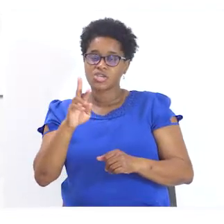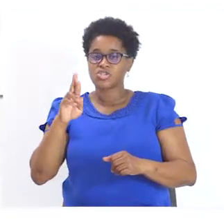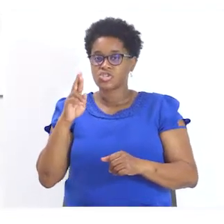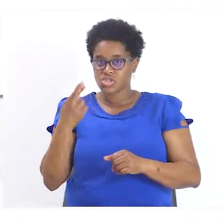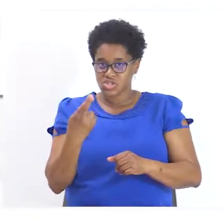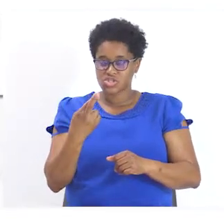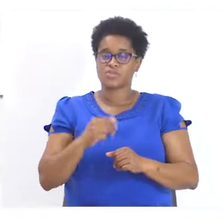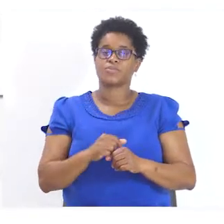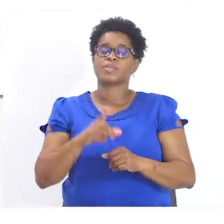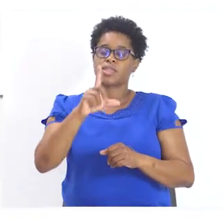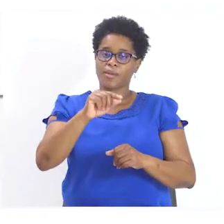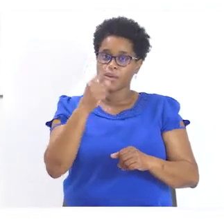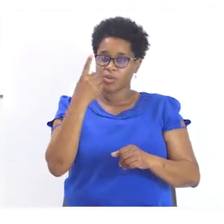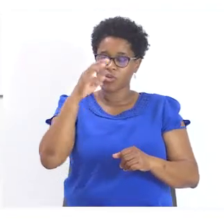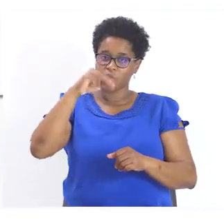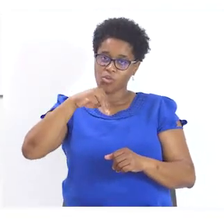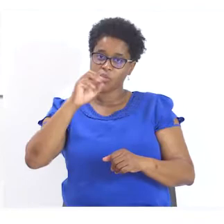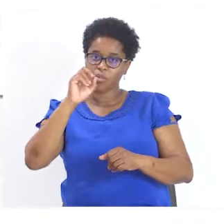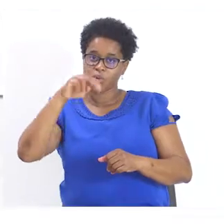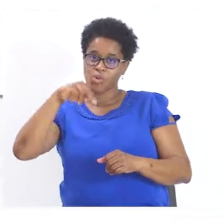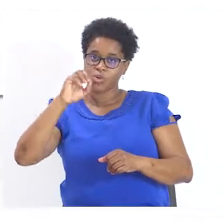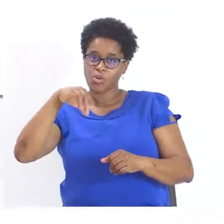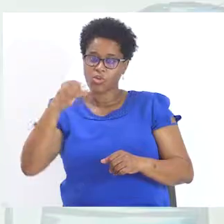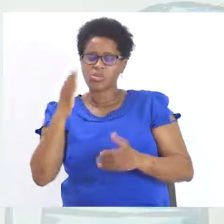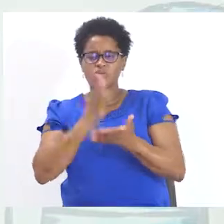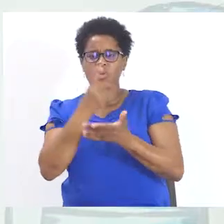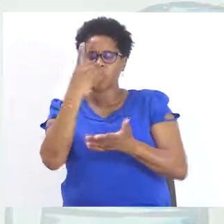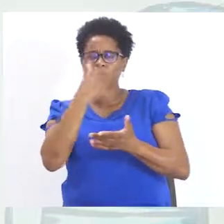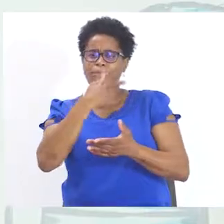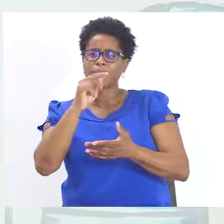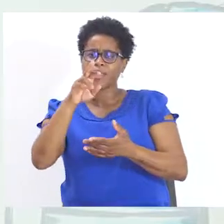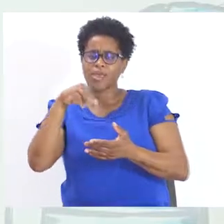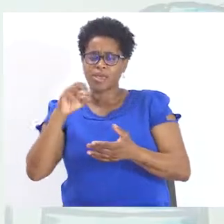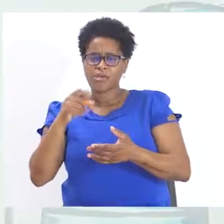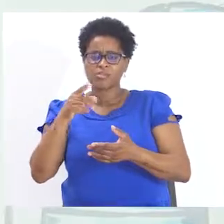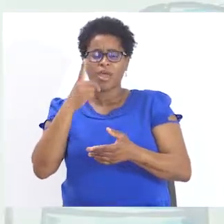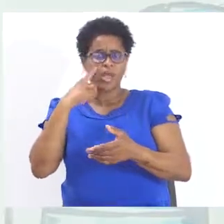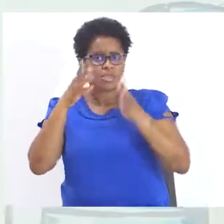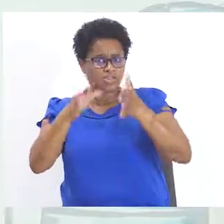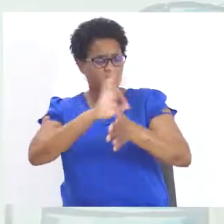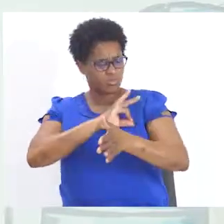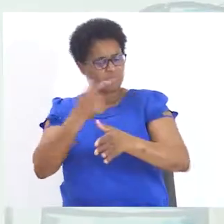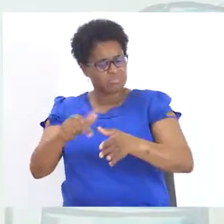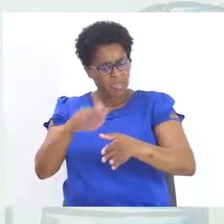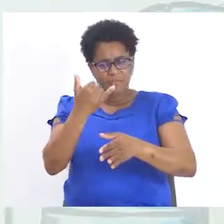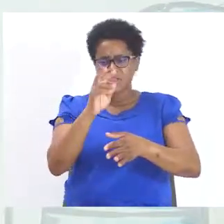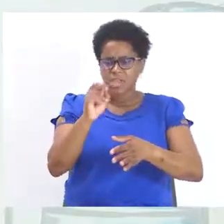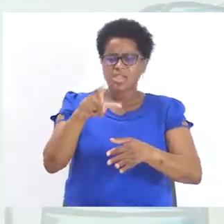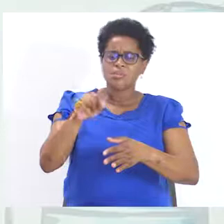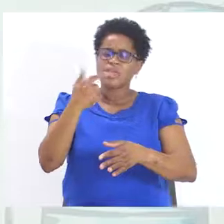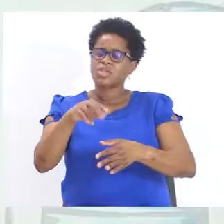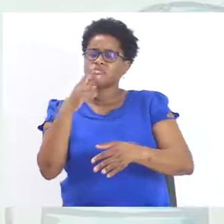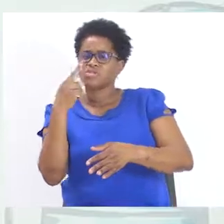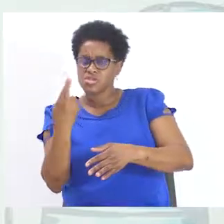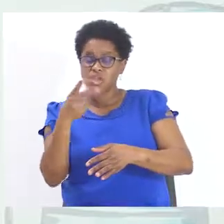23x também é um monômio, é um único termo. Atenção, professor, nós temos o 23 e temos o x. Aqui o